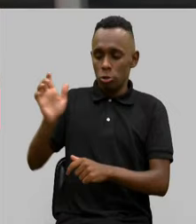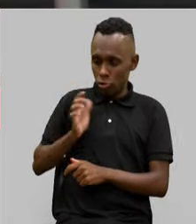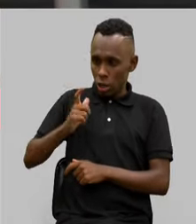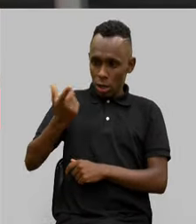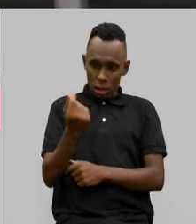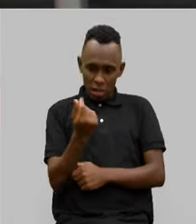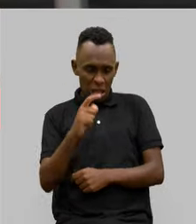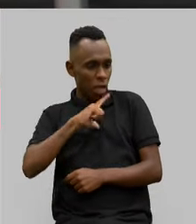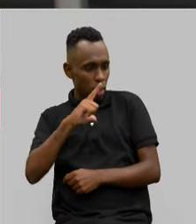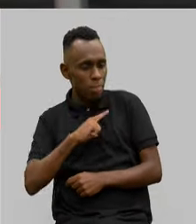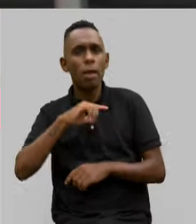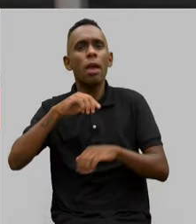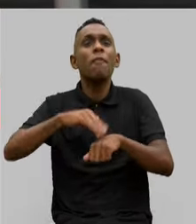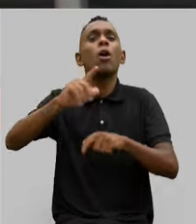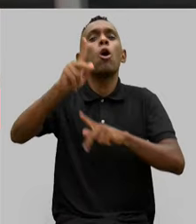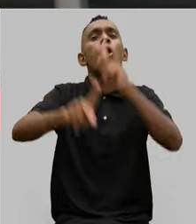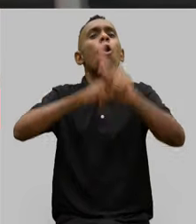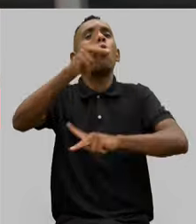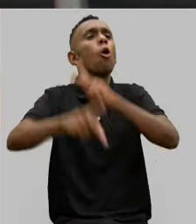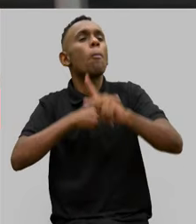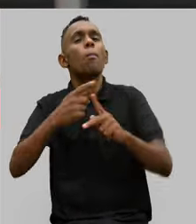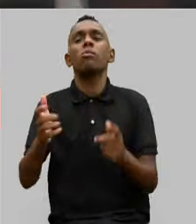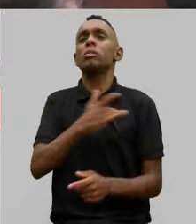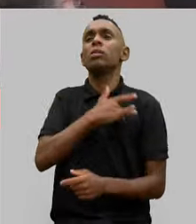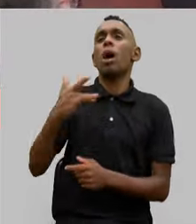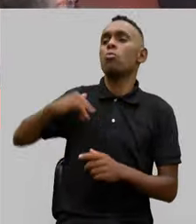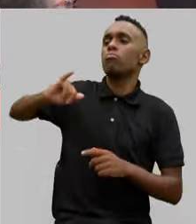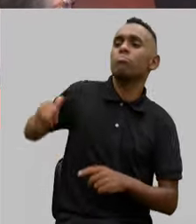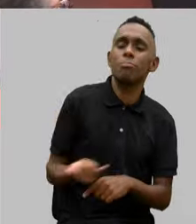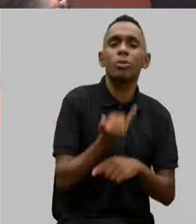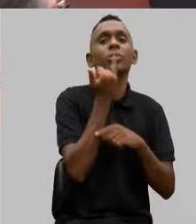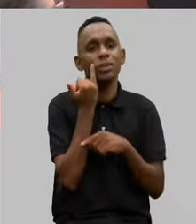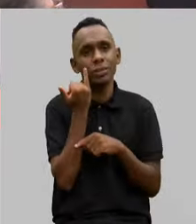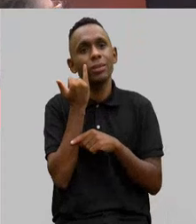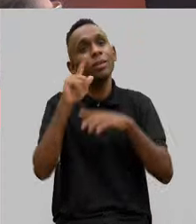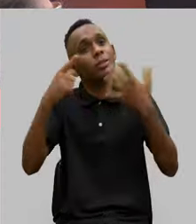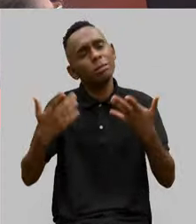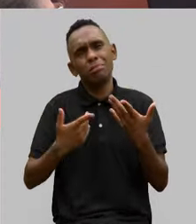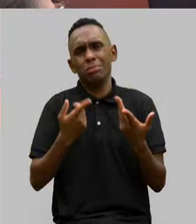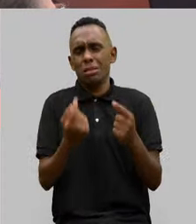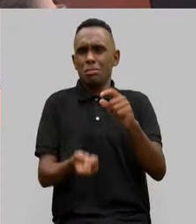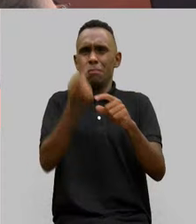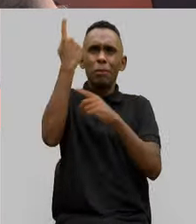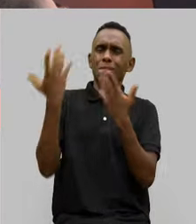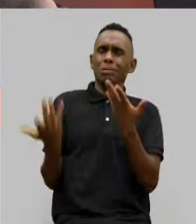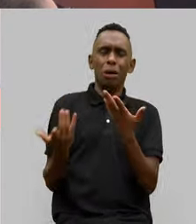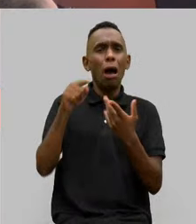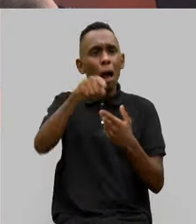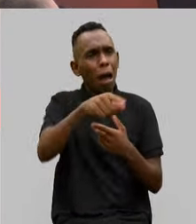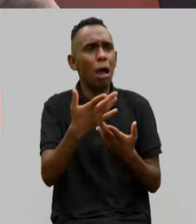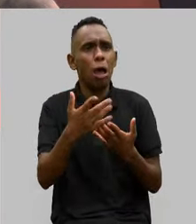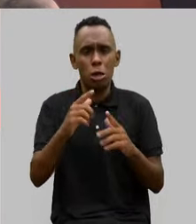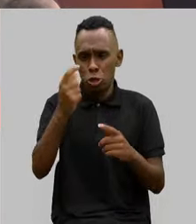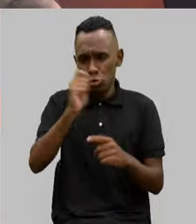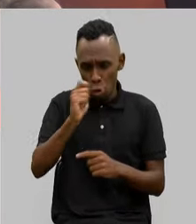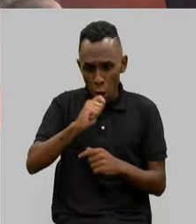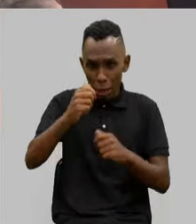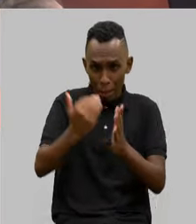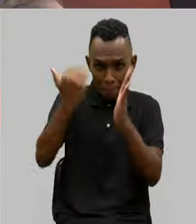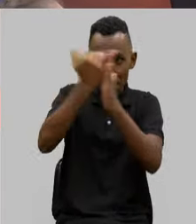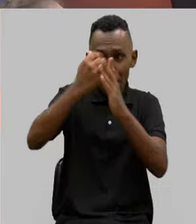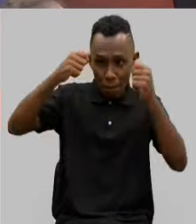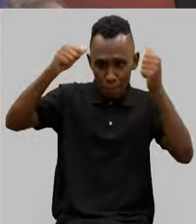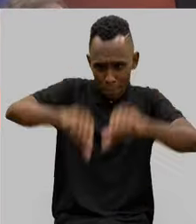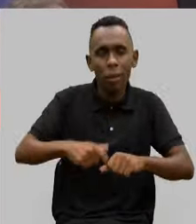Mais do Mesmo quero é ver o povo gozando de saúde e oportun e a hipocrisia veja que ironia a droga mais perigosa do mundo se encontra